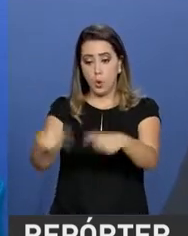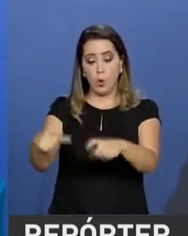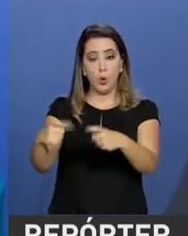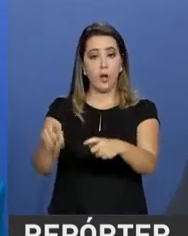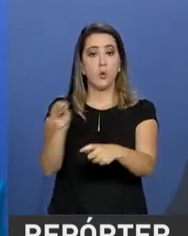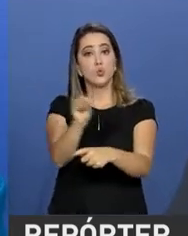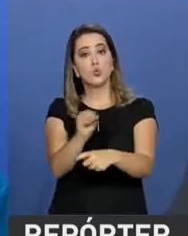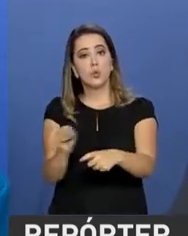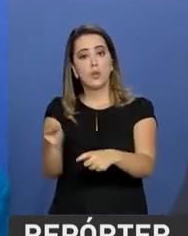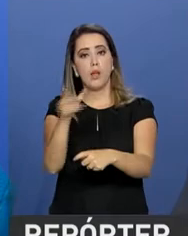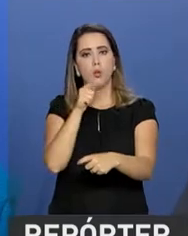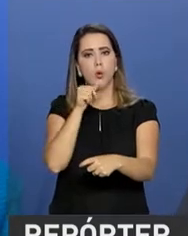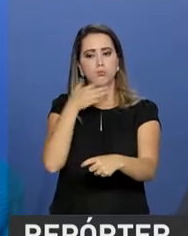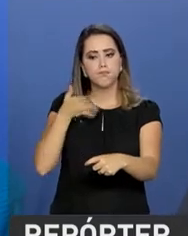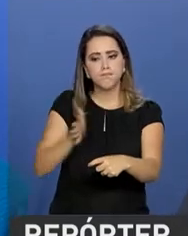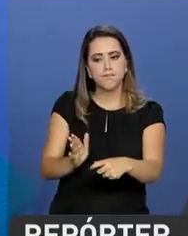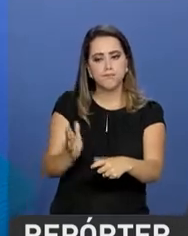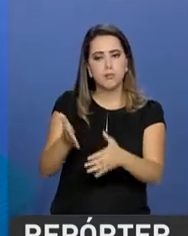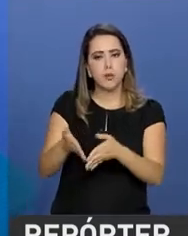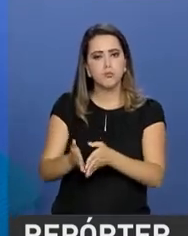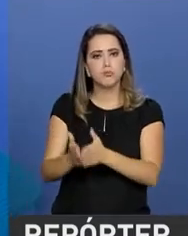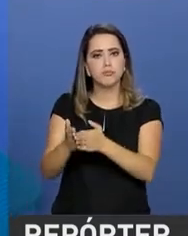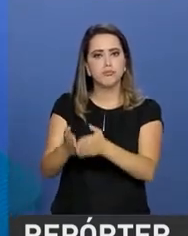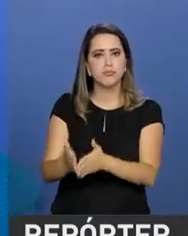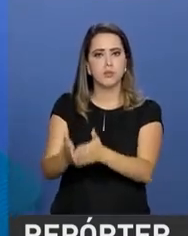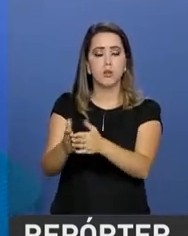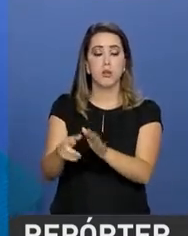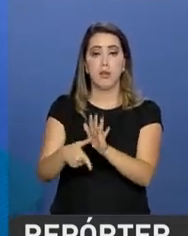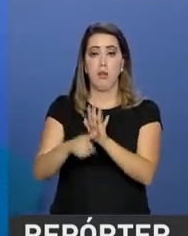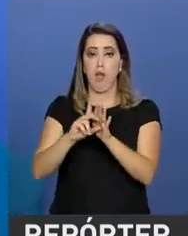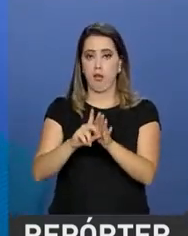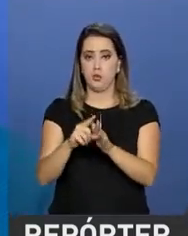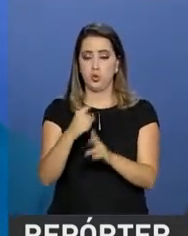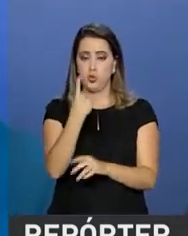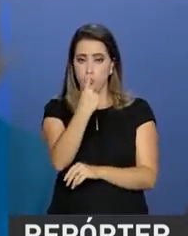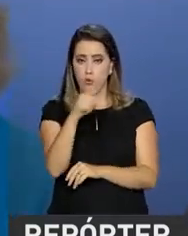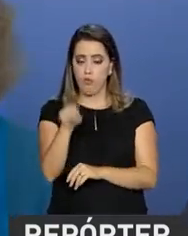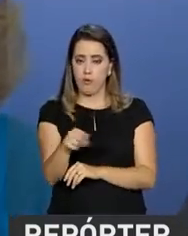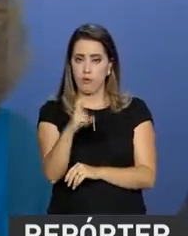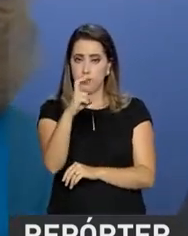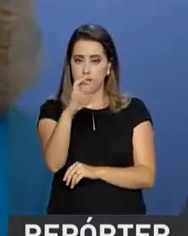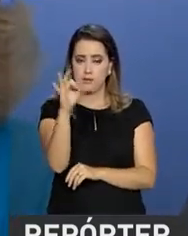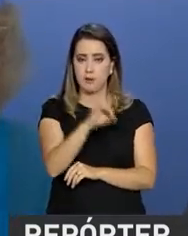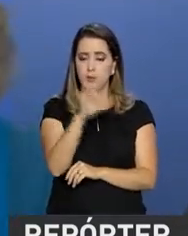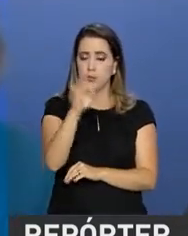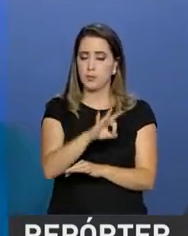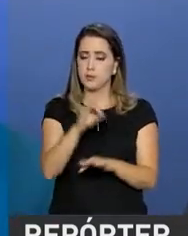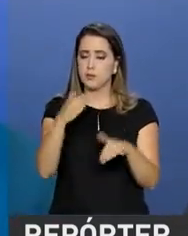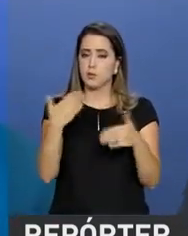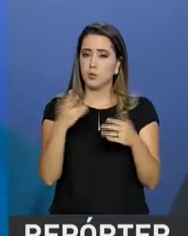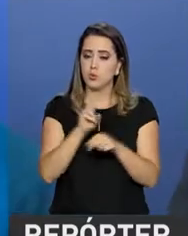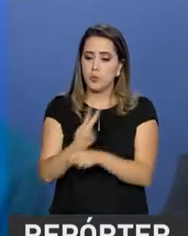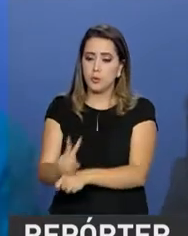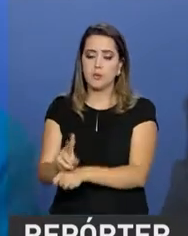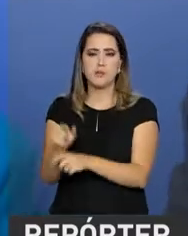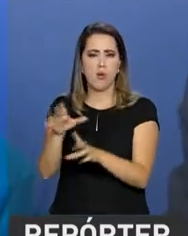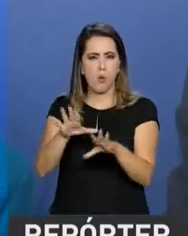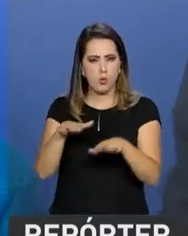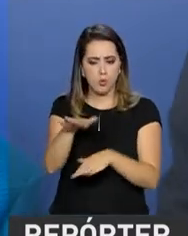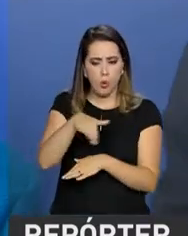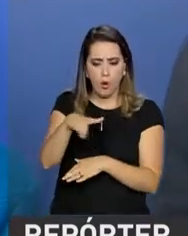marinha de um e meio por cento de proteção para 25% de proteção